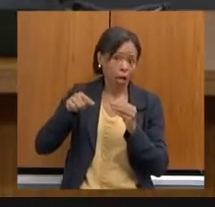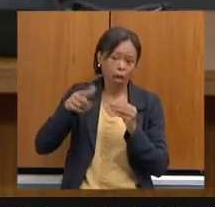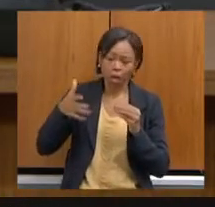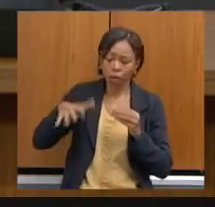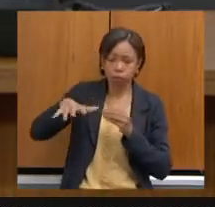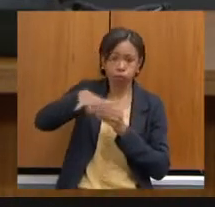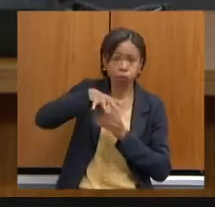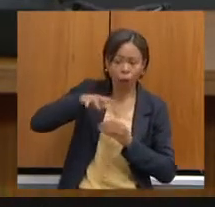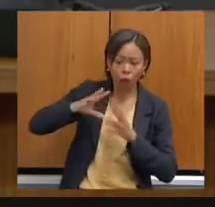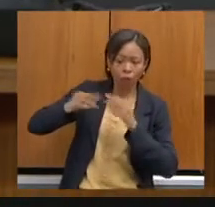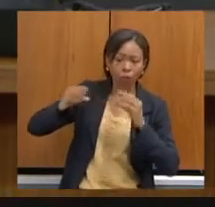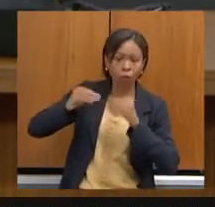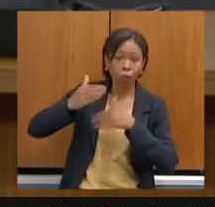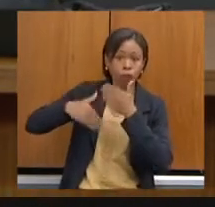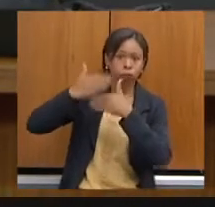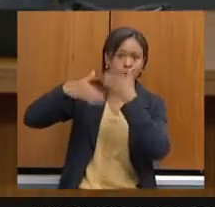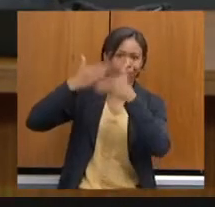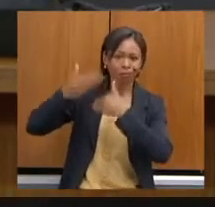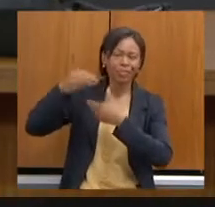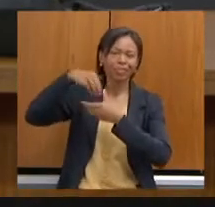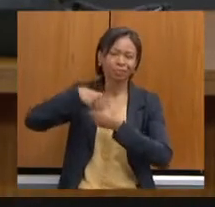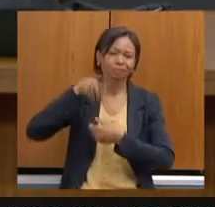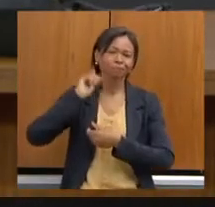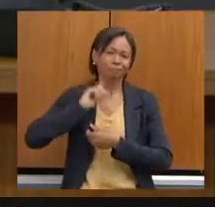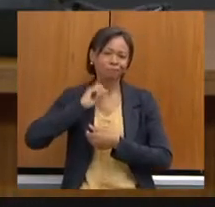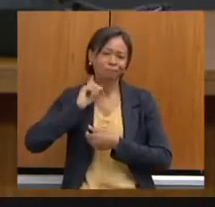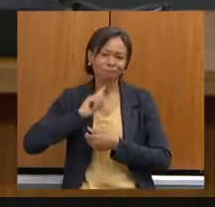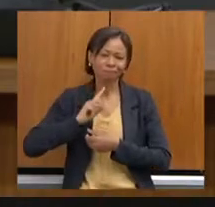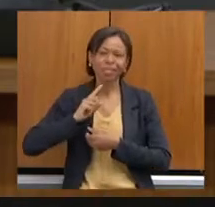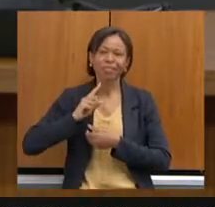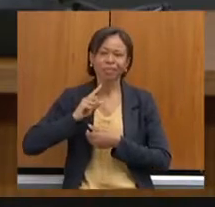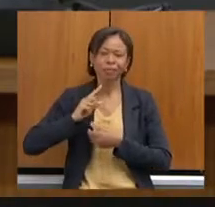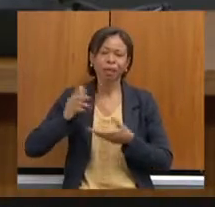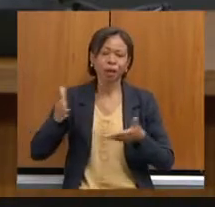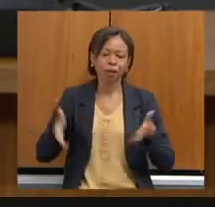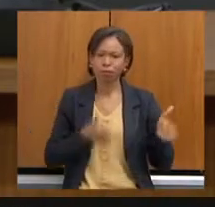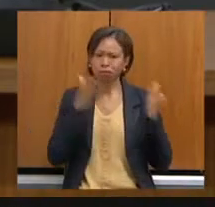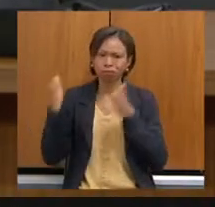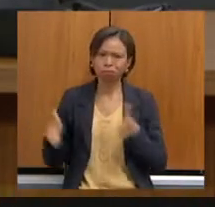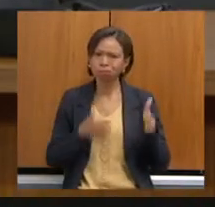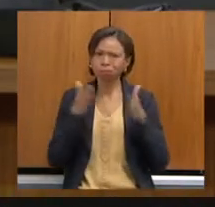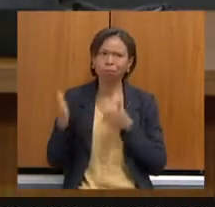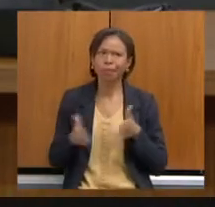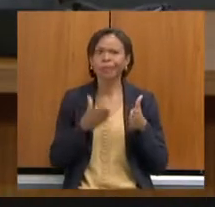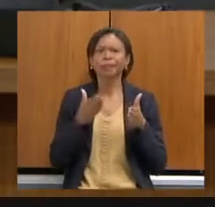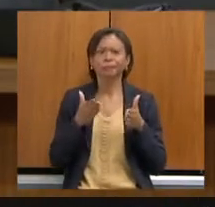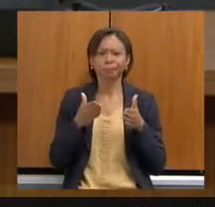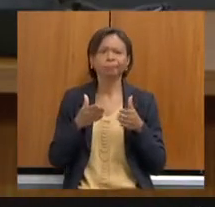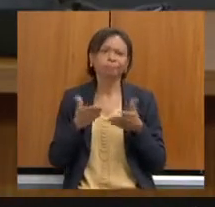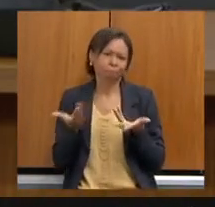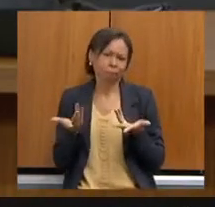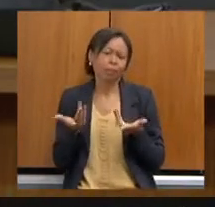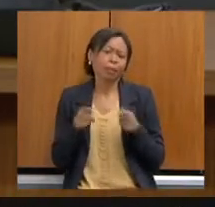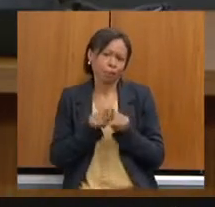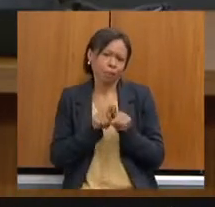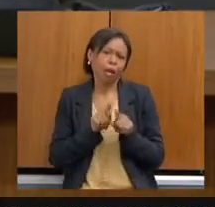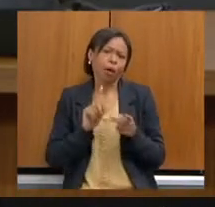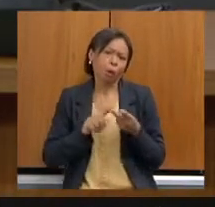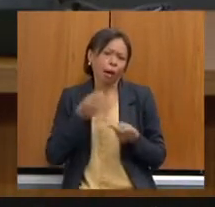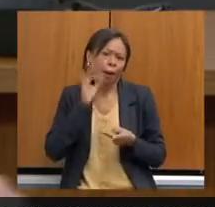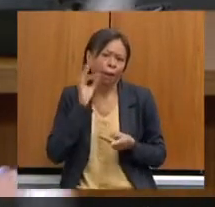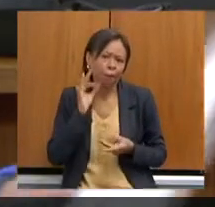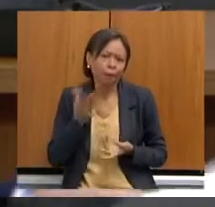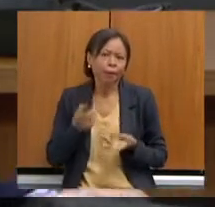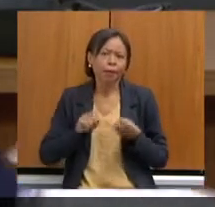crescendo no nosso estado principalmente em produtividade na fruticultura eu tô naturalmente o café e o